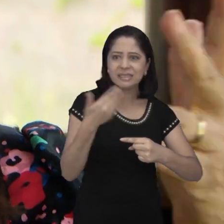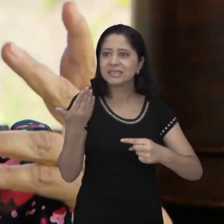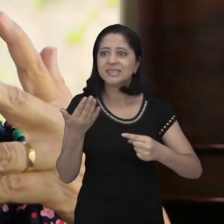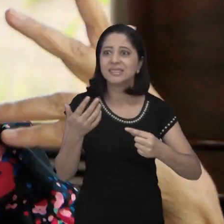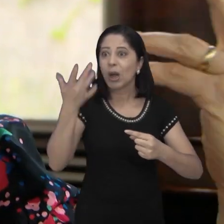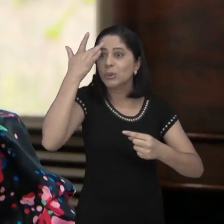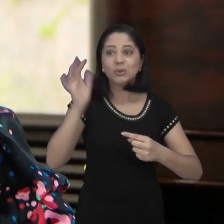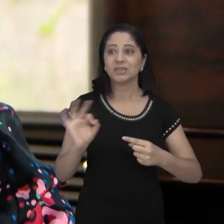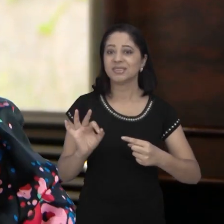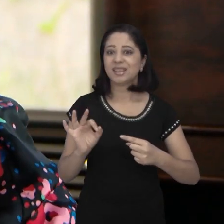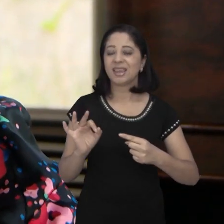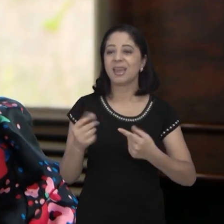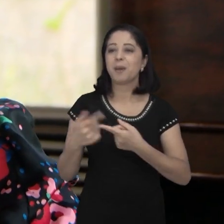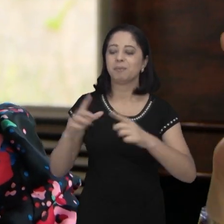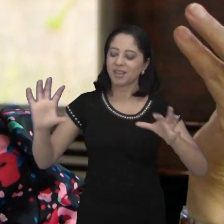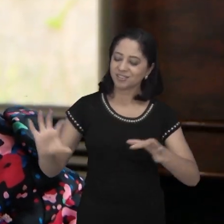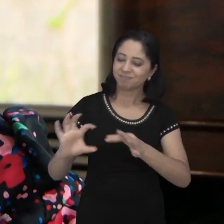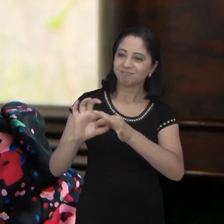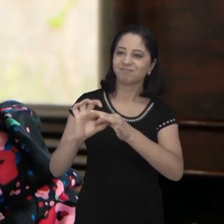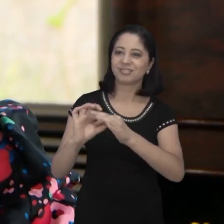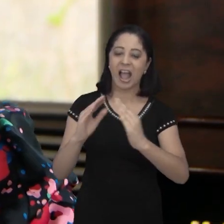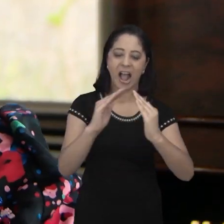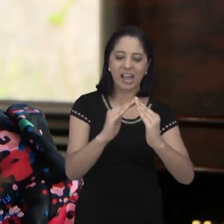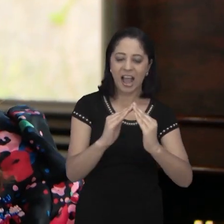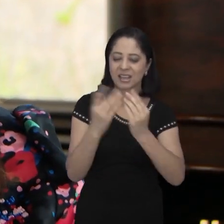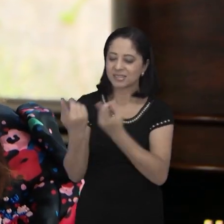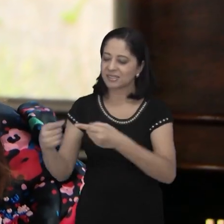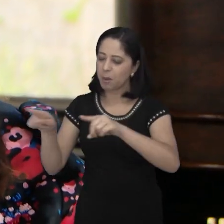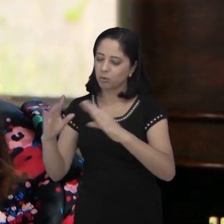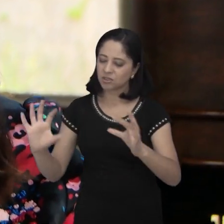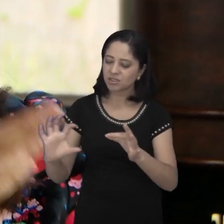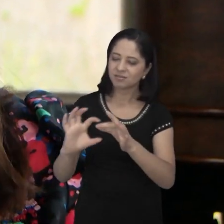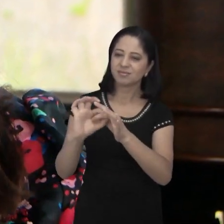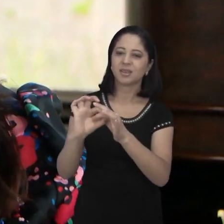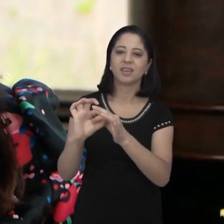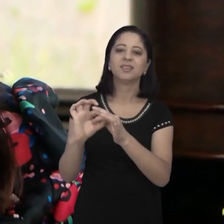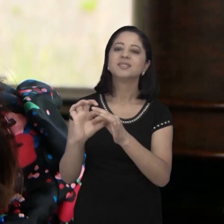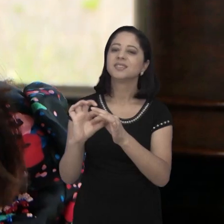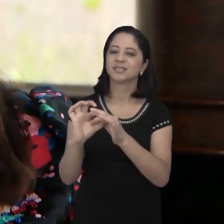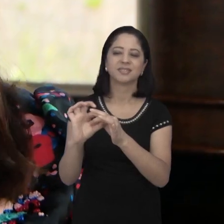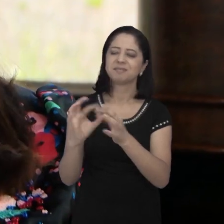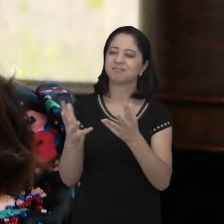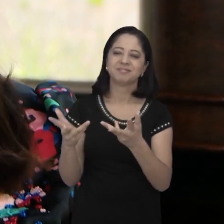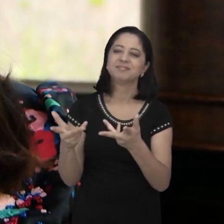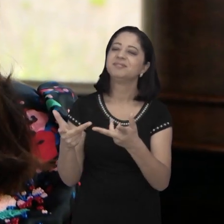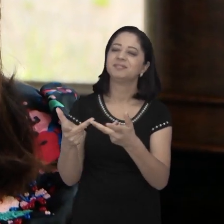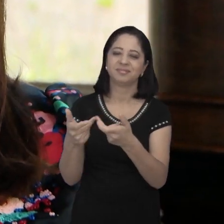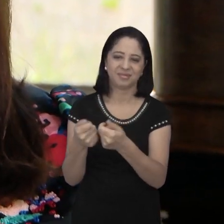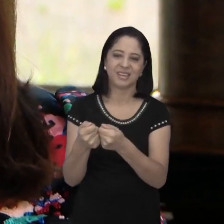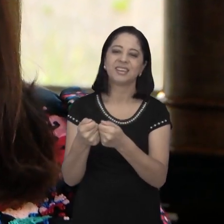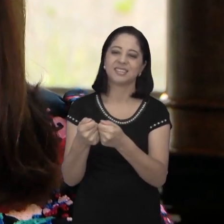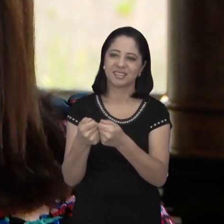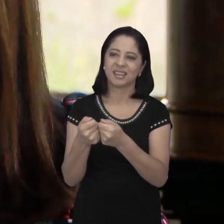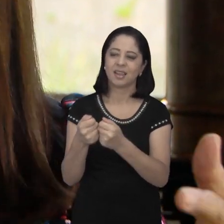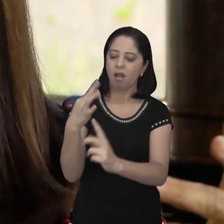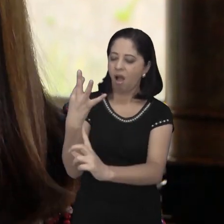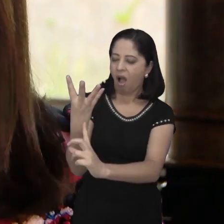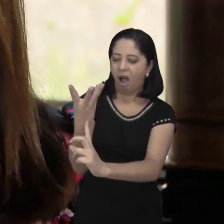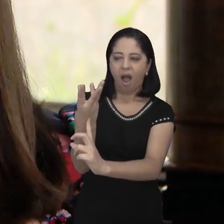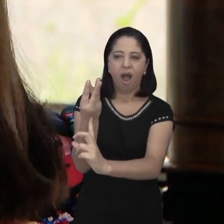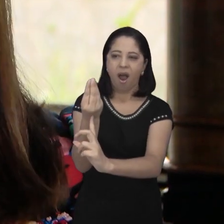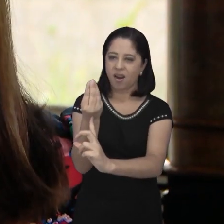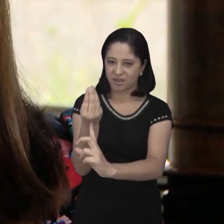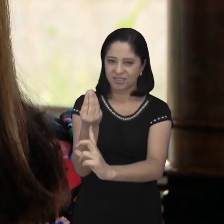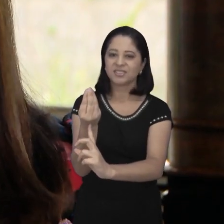um conjunto, é tudo, né? Música e arquitetura, e as obras é tudo